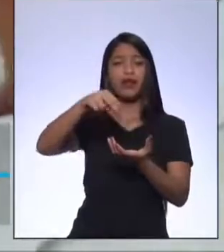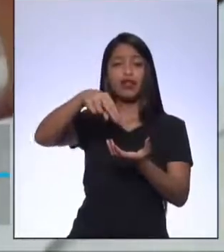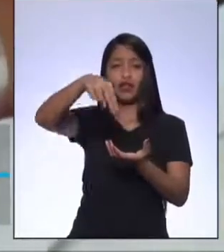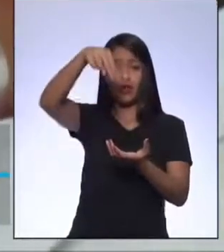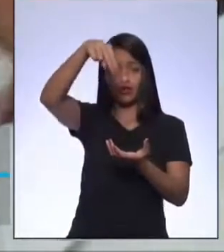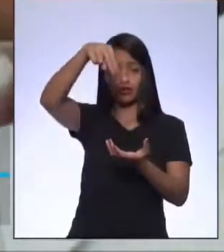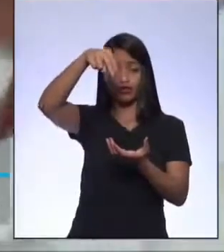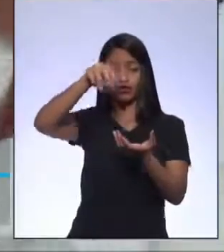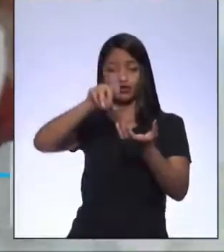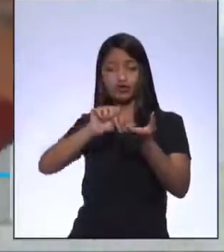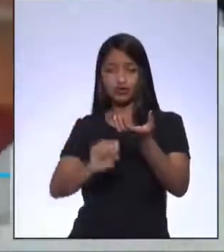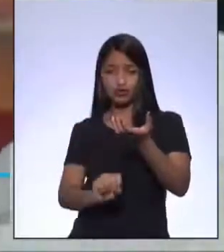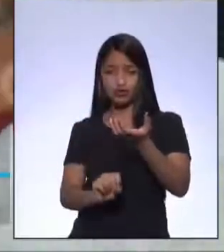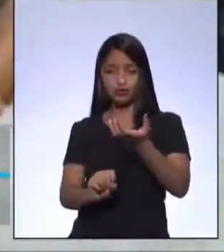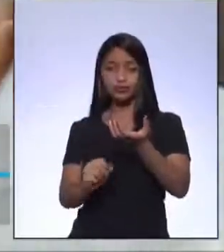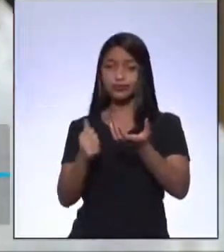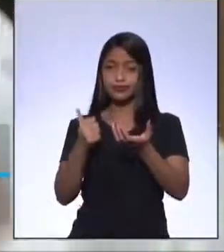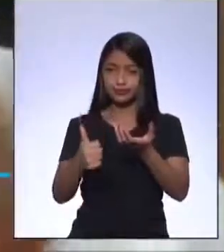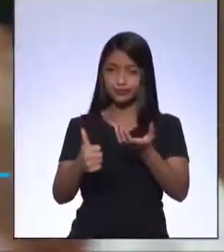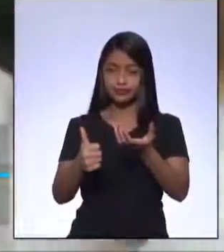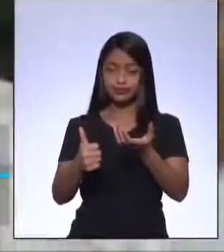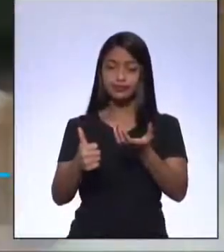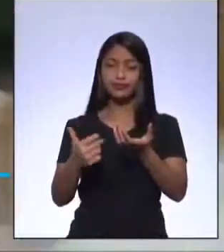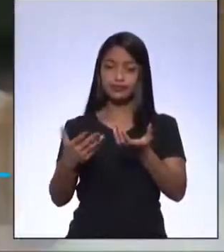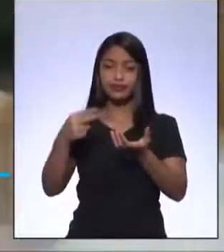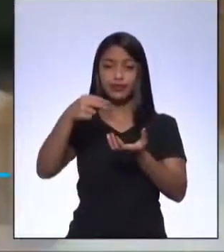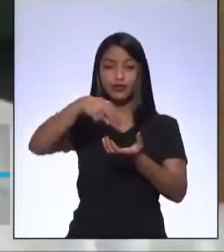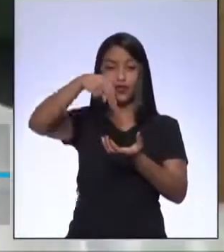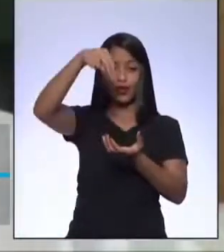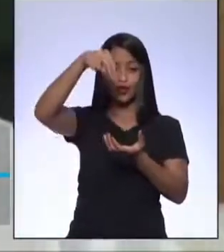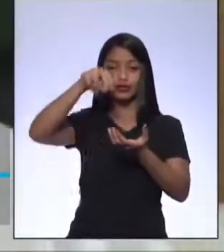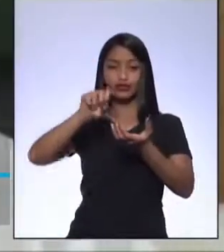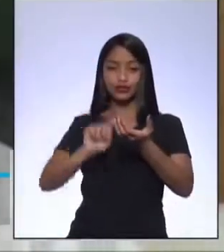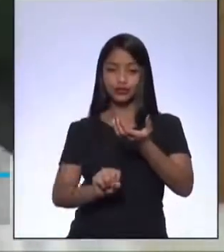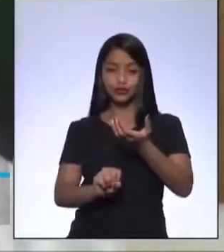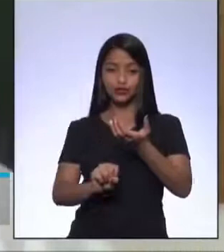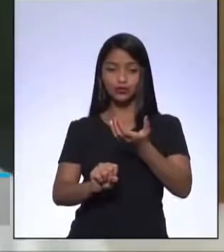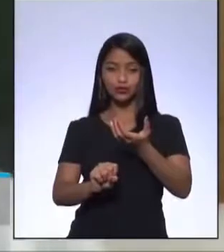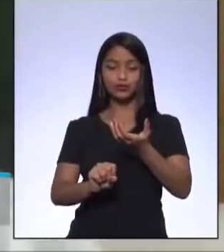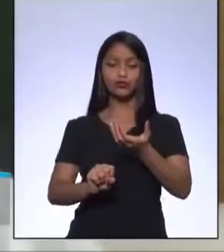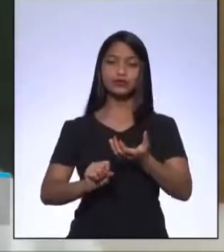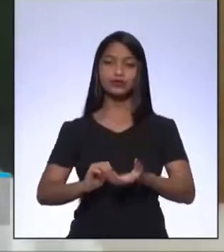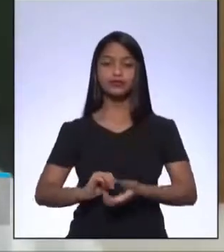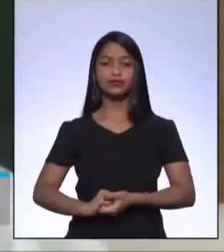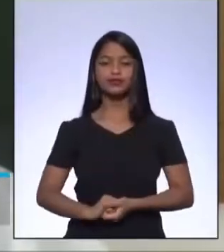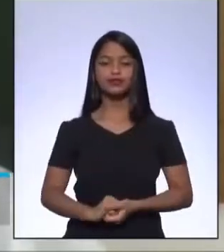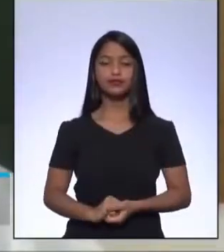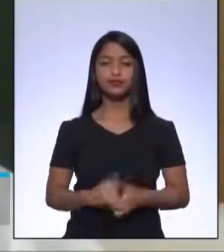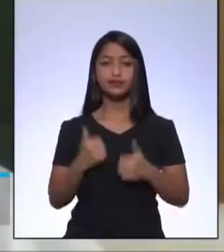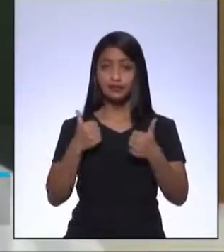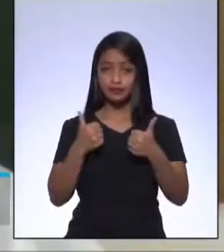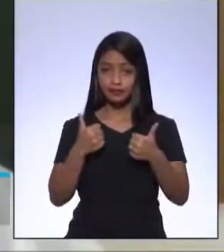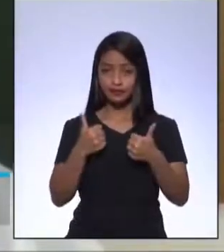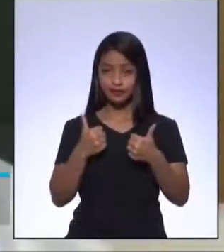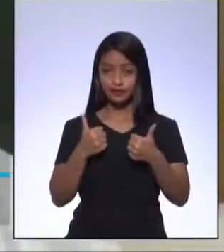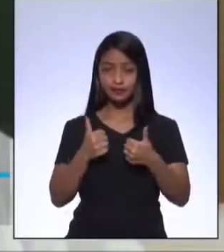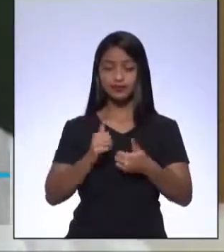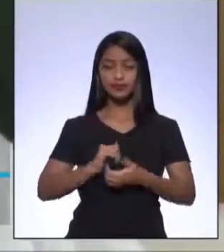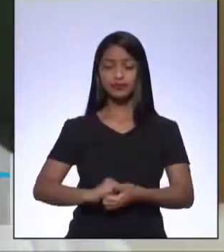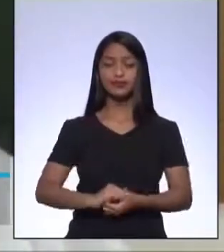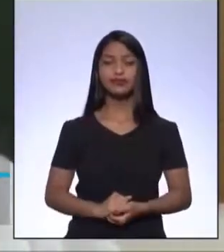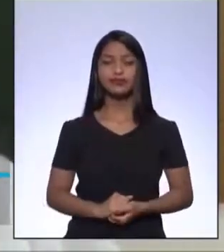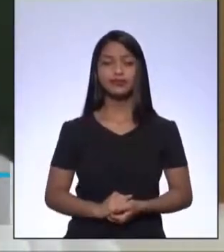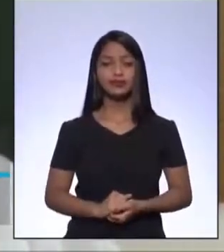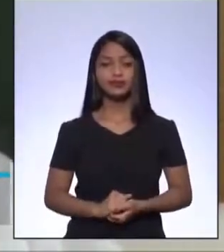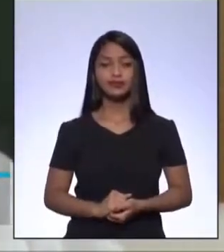e o hemisfério sul, certo? Então eu vou ter hemisfério norte e hemisfério sul. Tudo bem? E